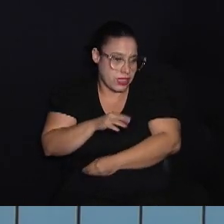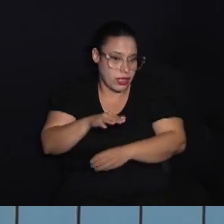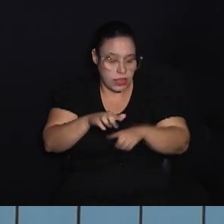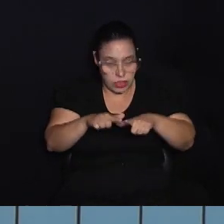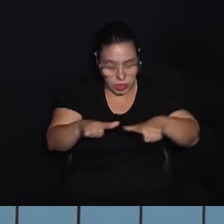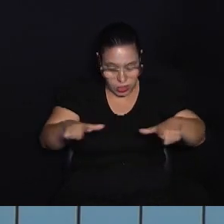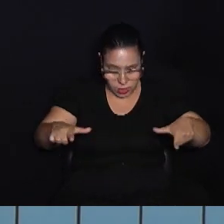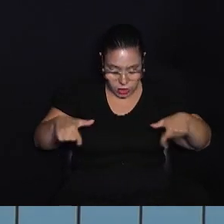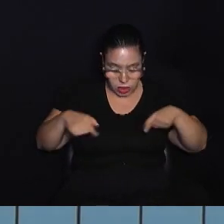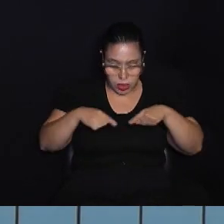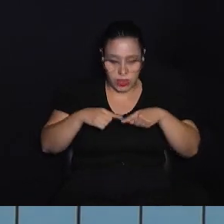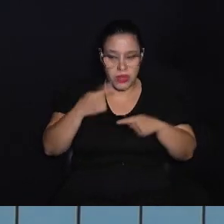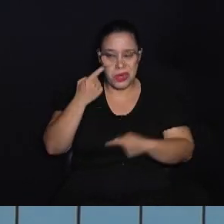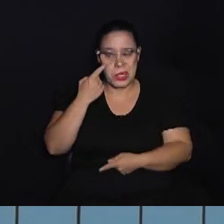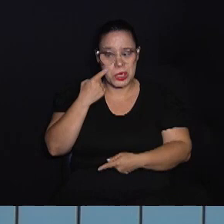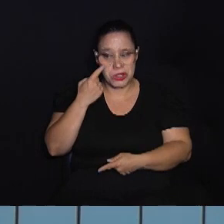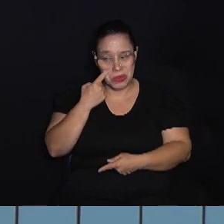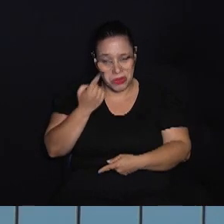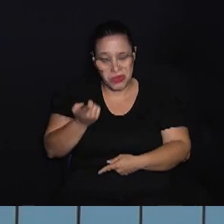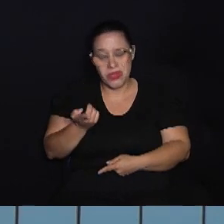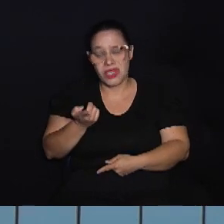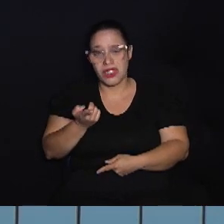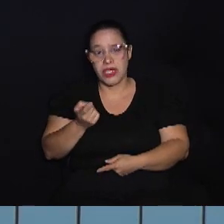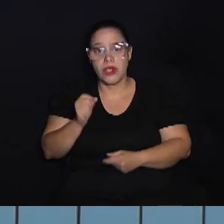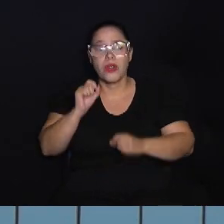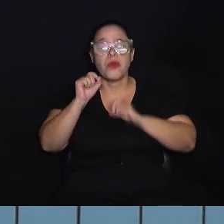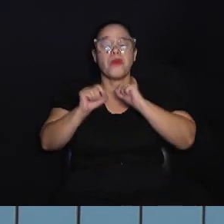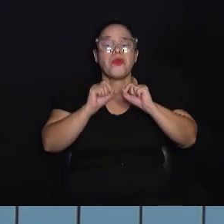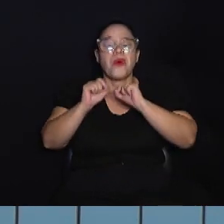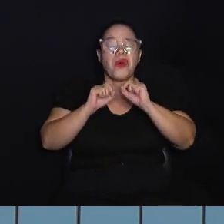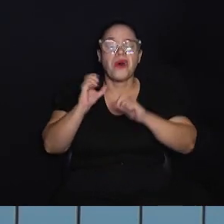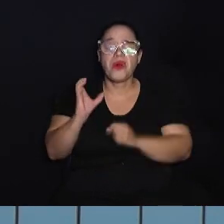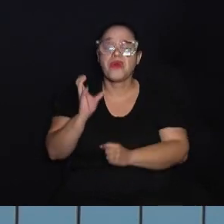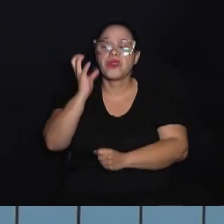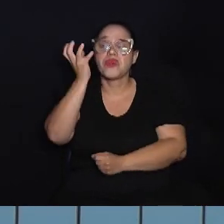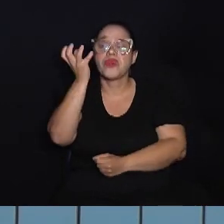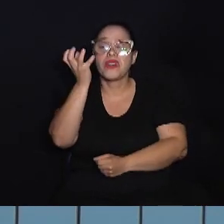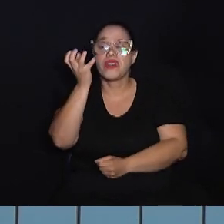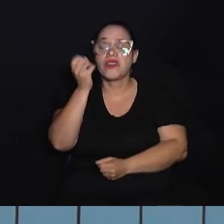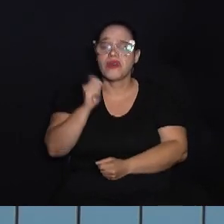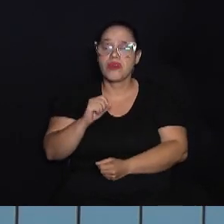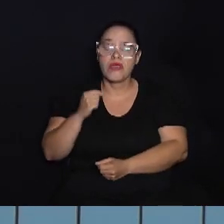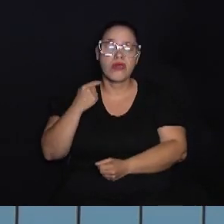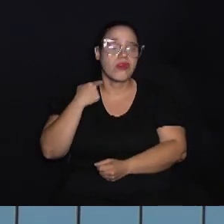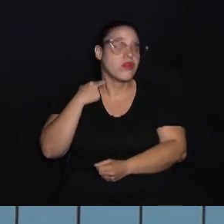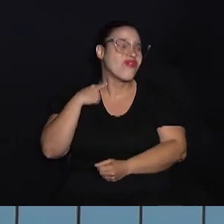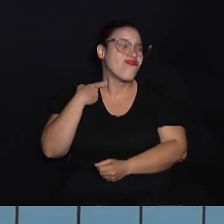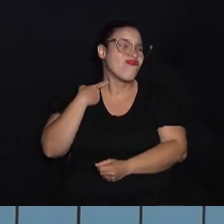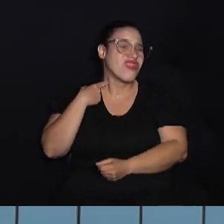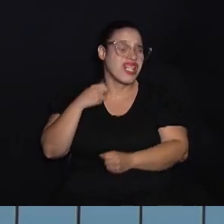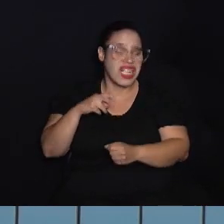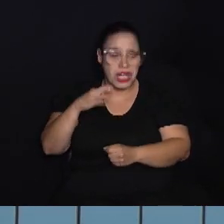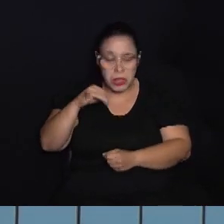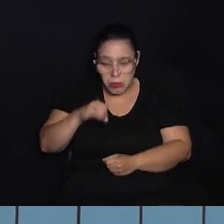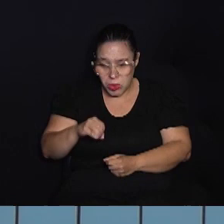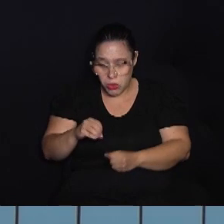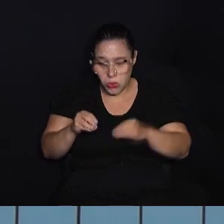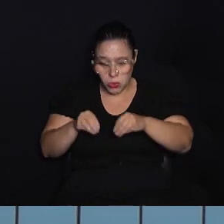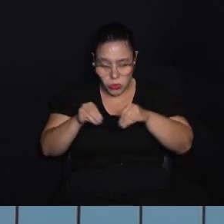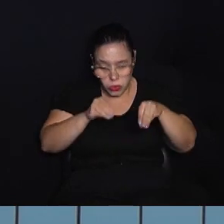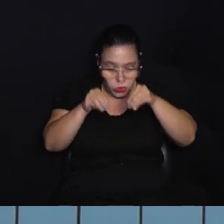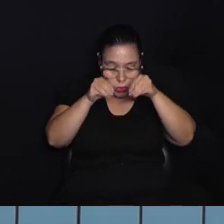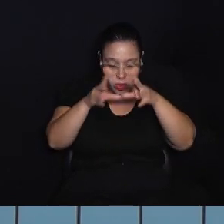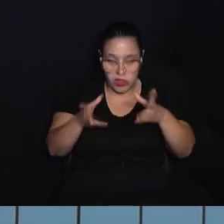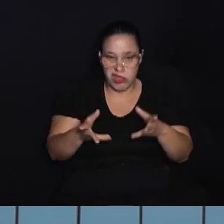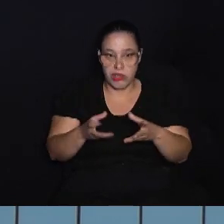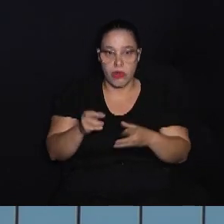irregular, inclusive em terrenos, coisas que a gente ainda vê muito, né? O que pode acontecer com esse descarte, com esses elementos químicos